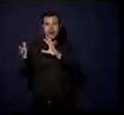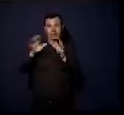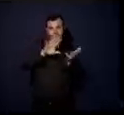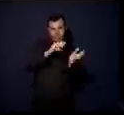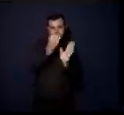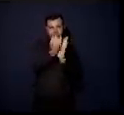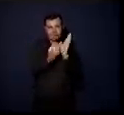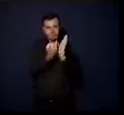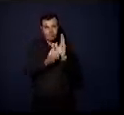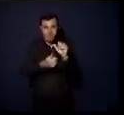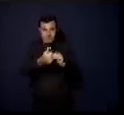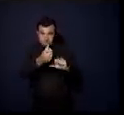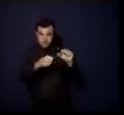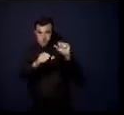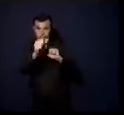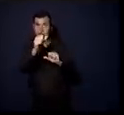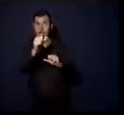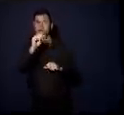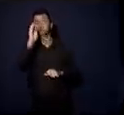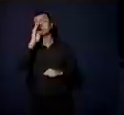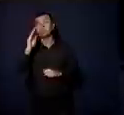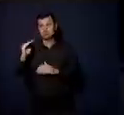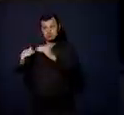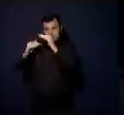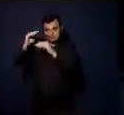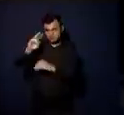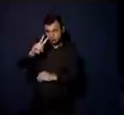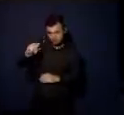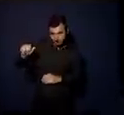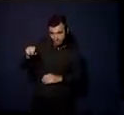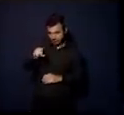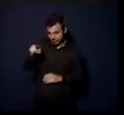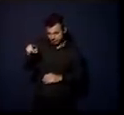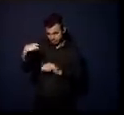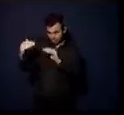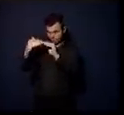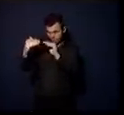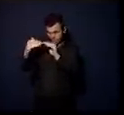muda o cenário de crescimento para o Brasil vocês concordam para a gente fechar